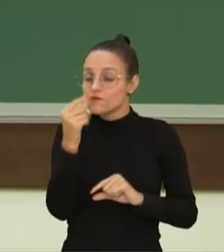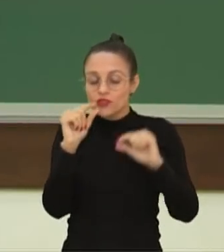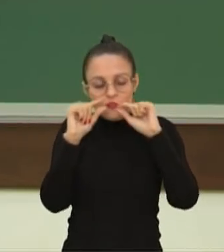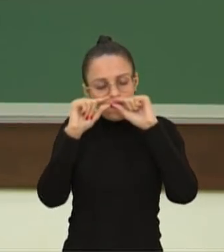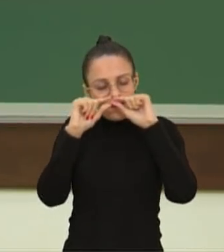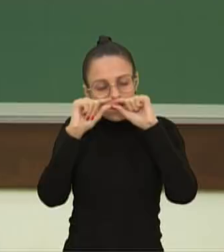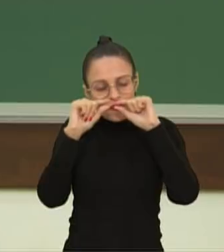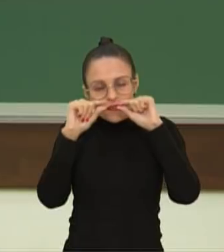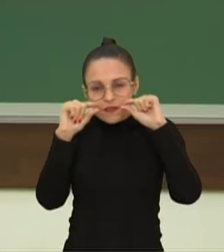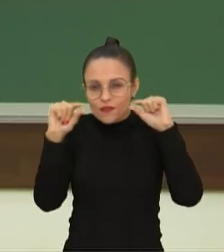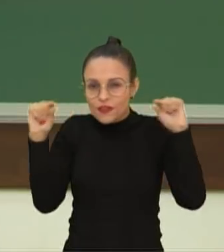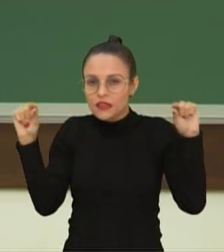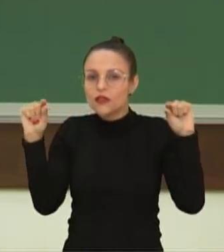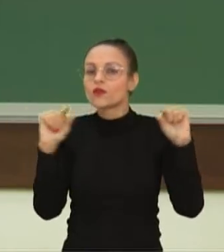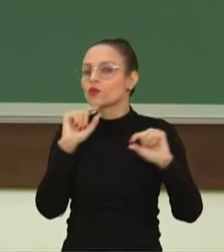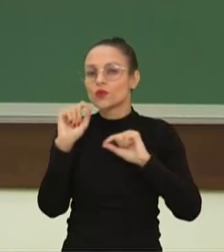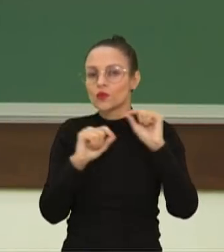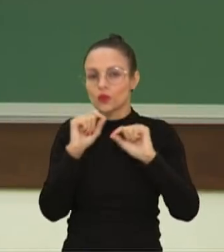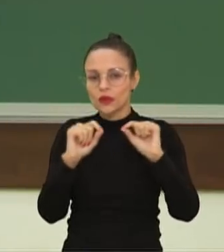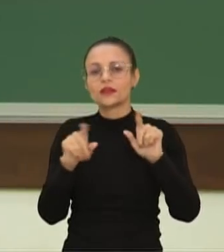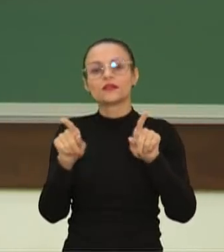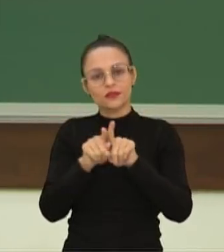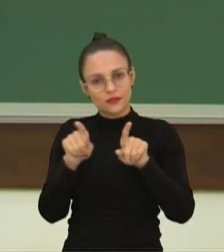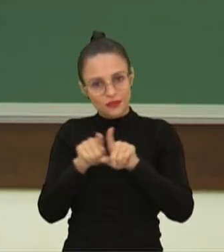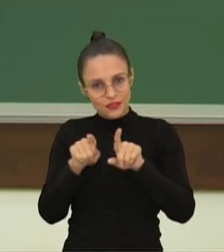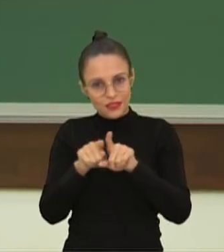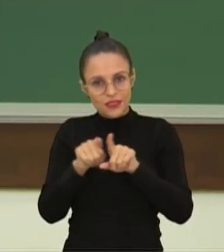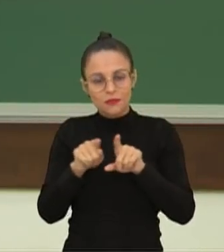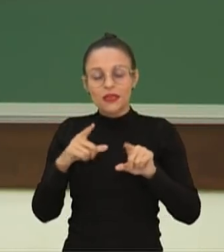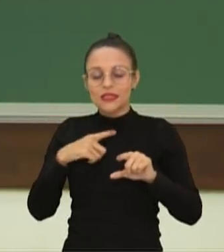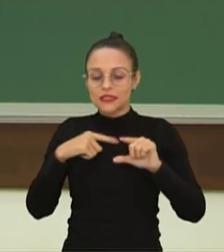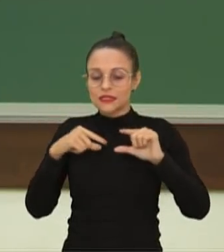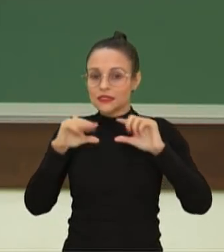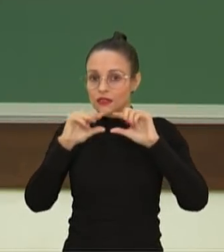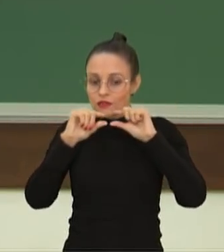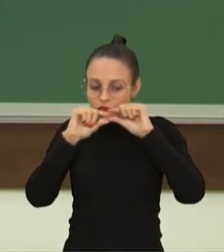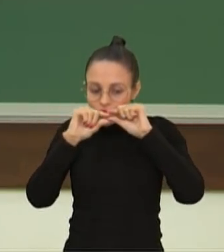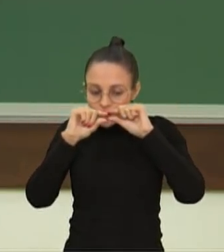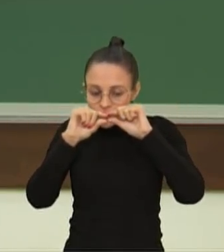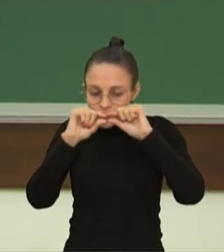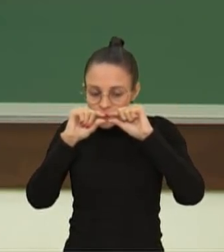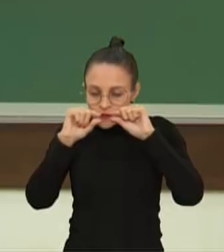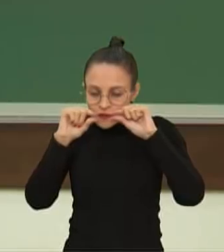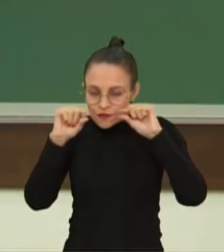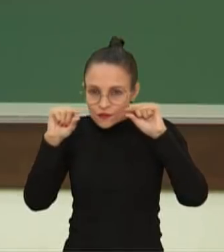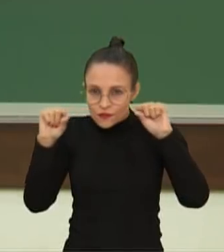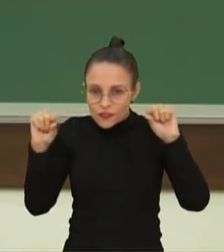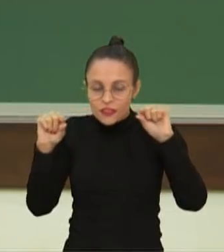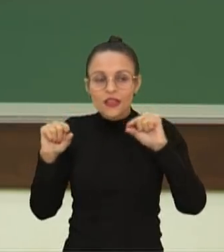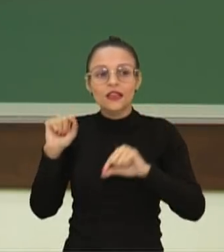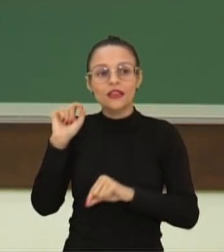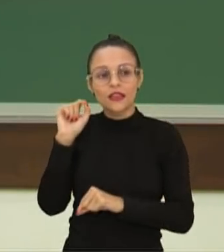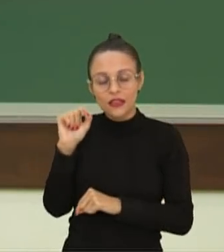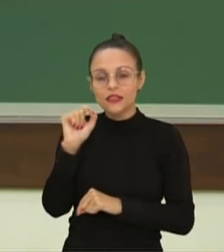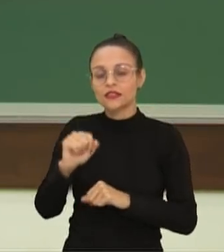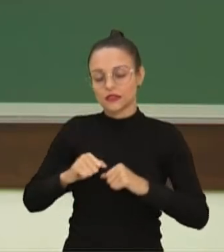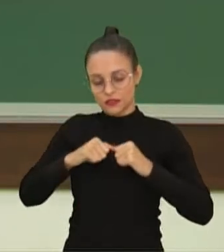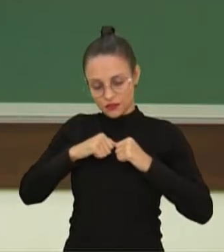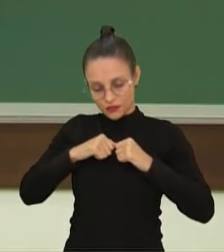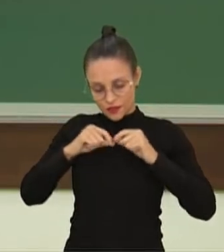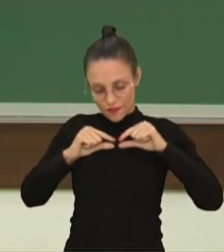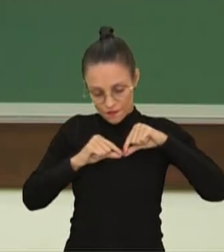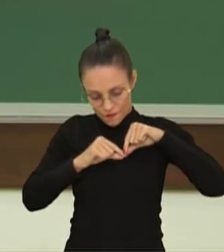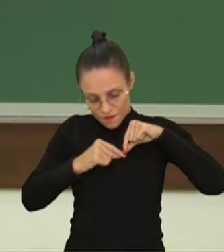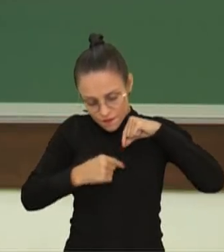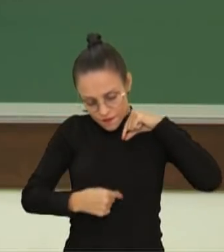extremamente finos e que também tem uma membrana muito fininha mesmo. Eles vão transportar